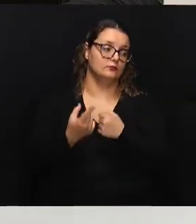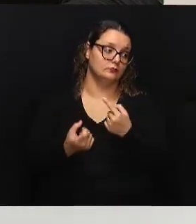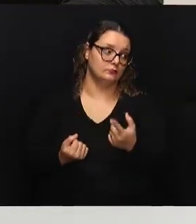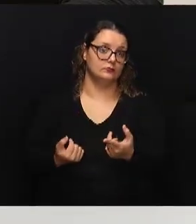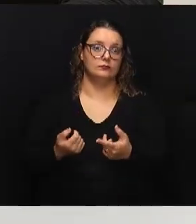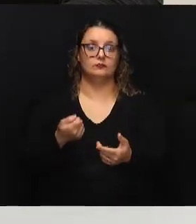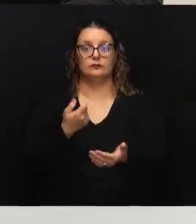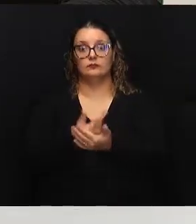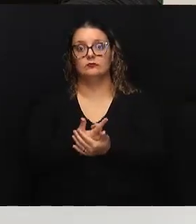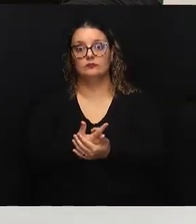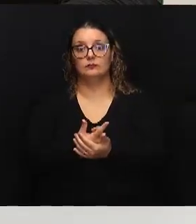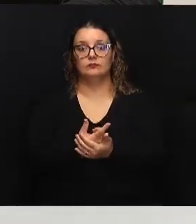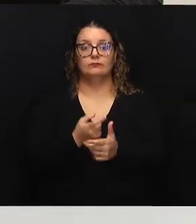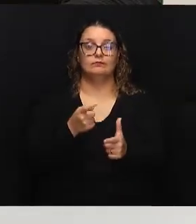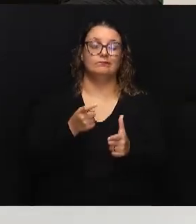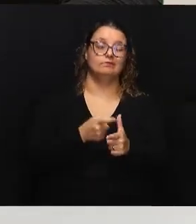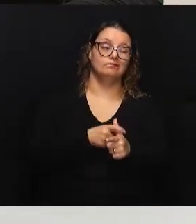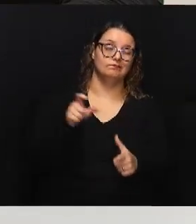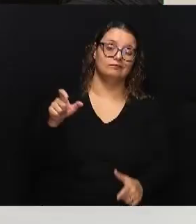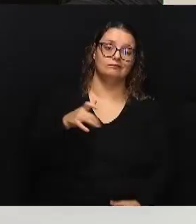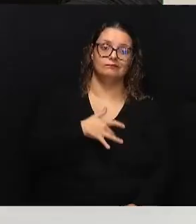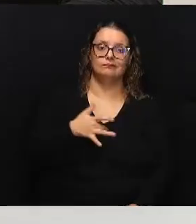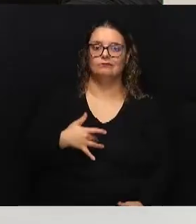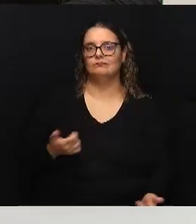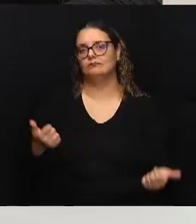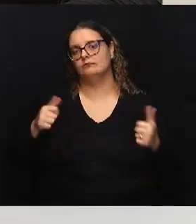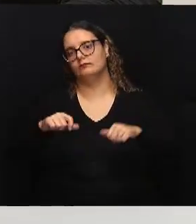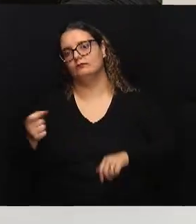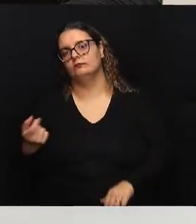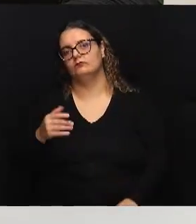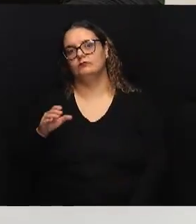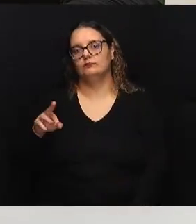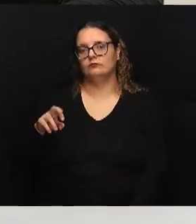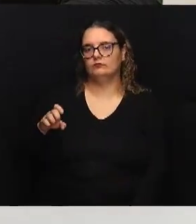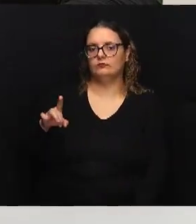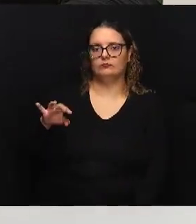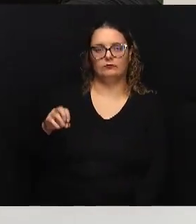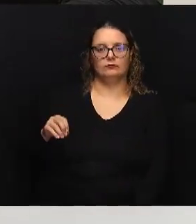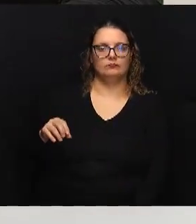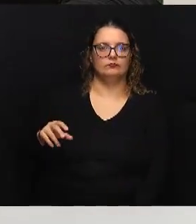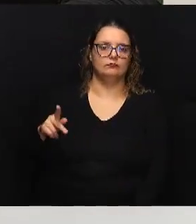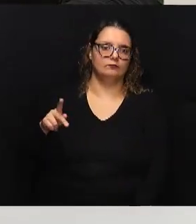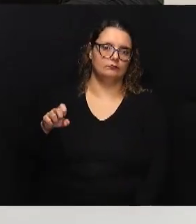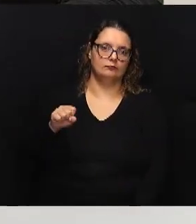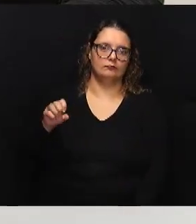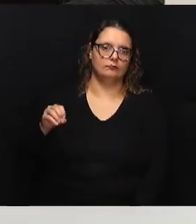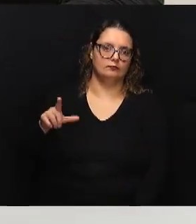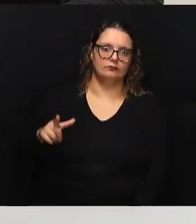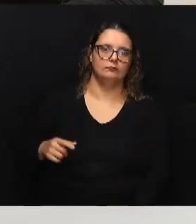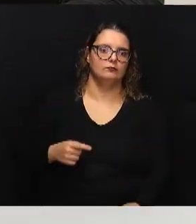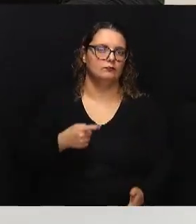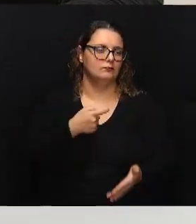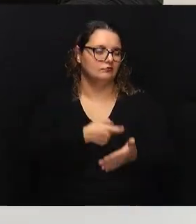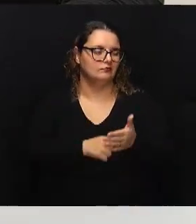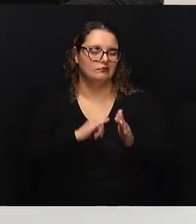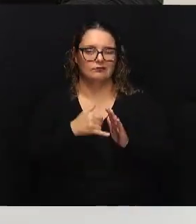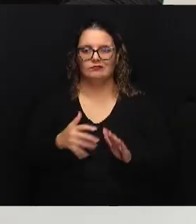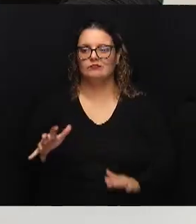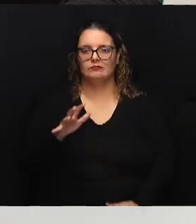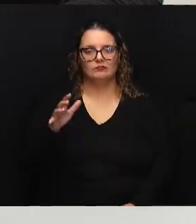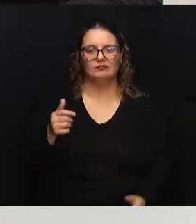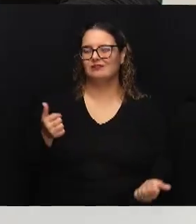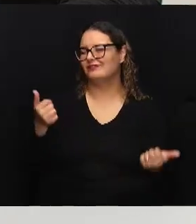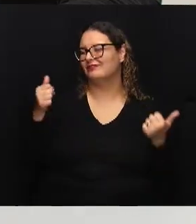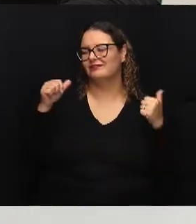Agora, dever no cartão de crédito é pior do que dever no crédito pessoal, né? As taxas de juros de cartão de crédito são as